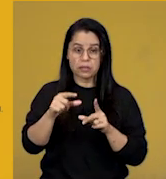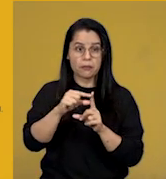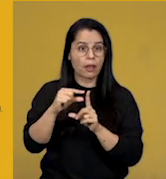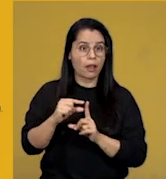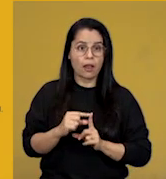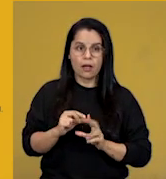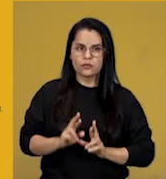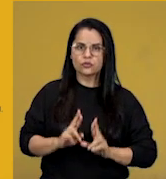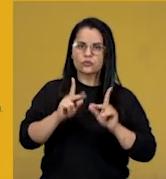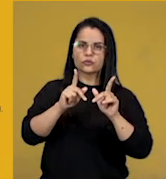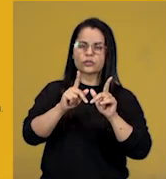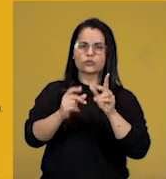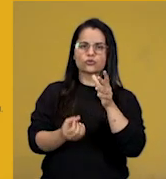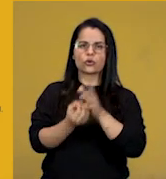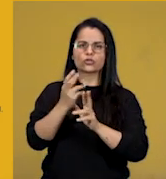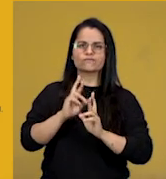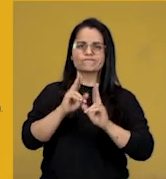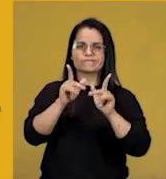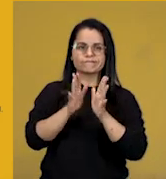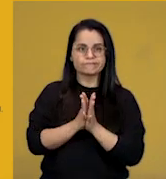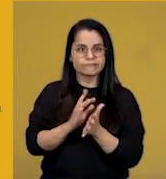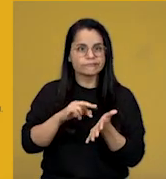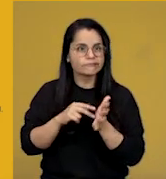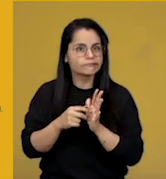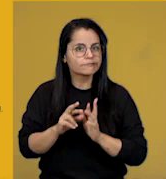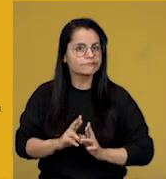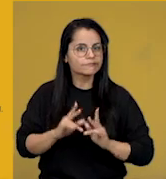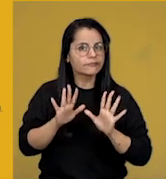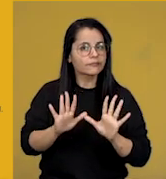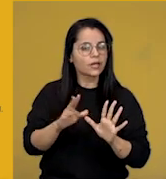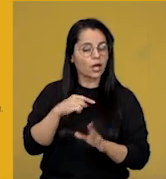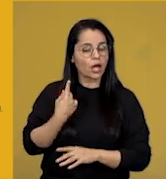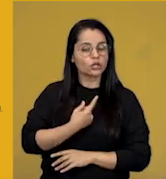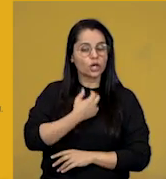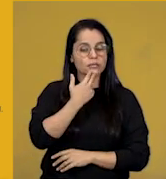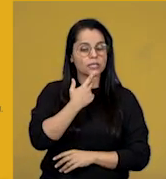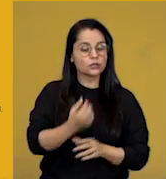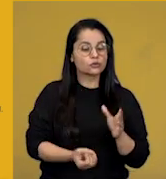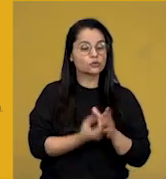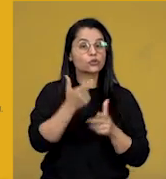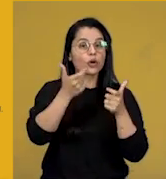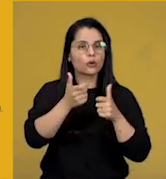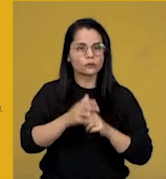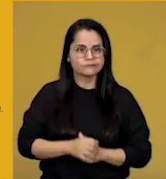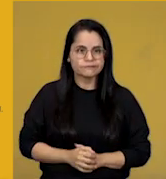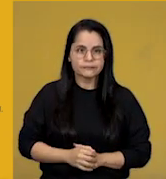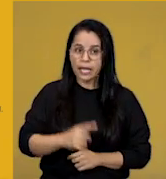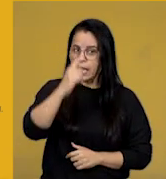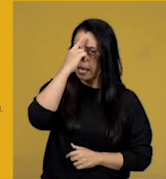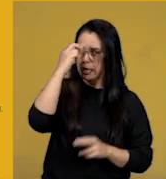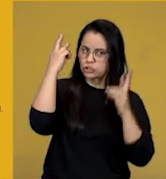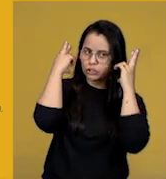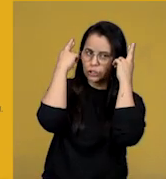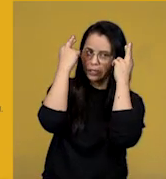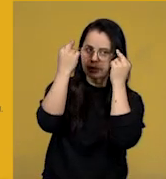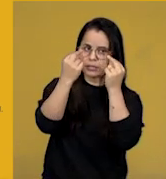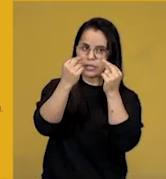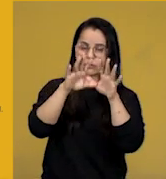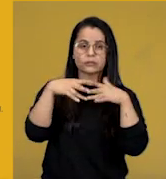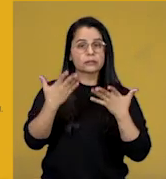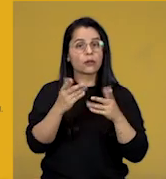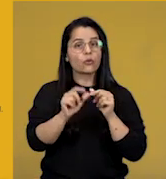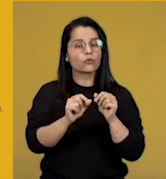e significado diferentes. Eu disse para vocês, a nossa língua veio do latim e do grego. Então, naturalmente,